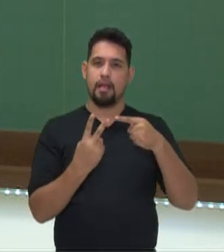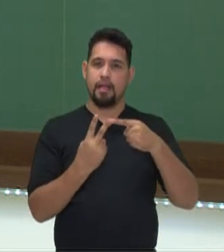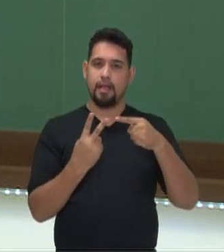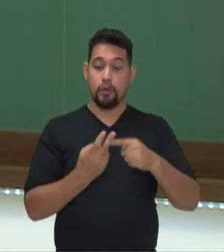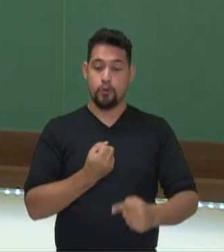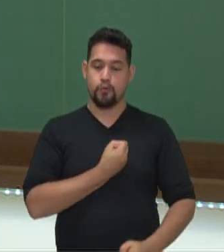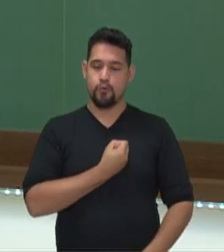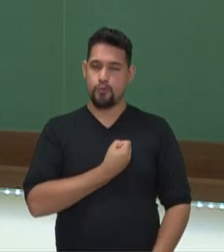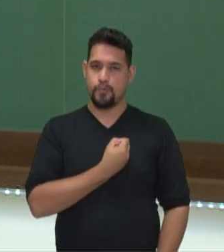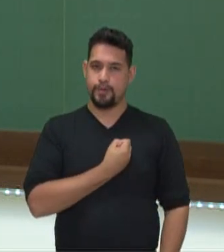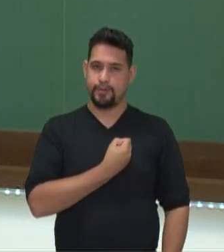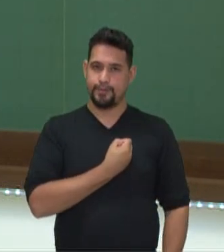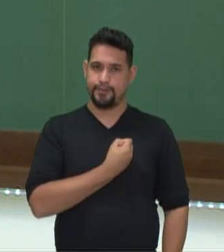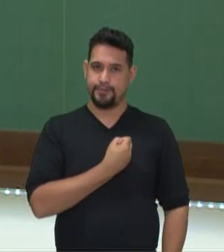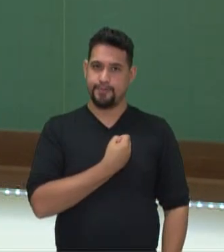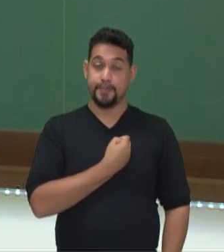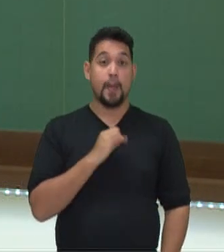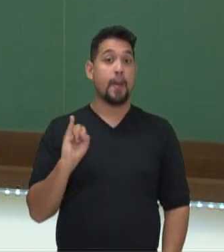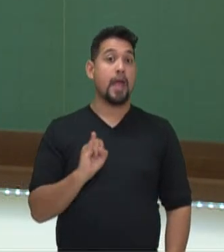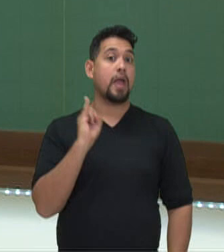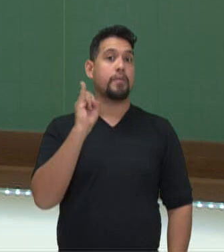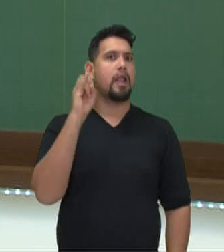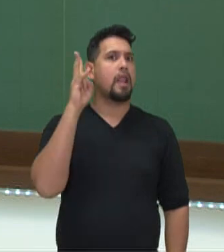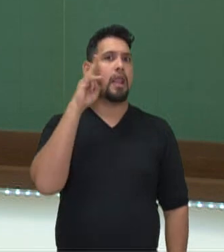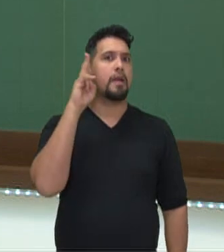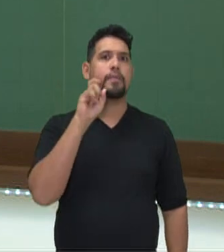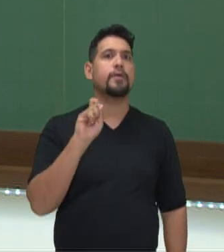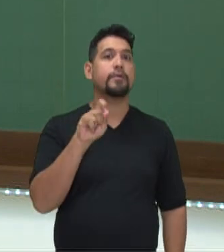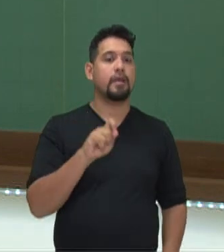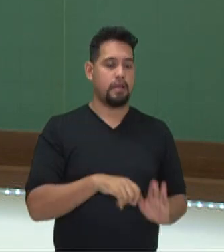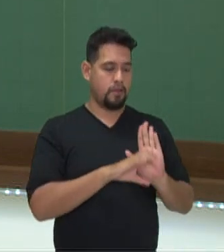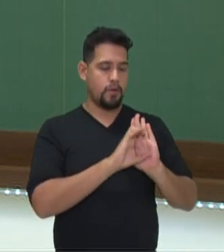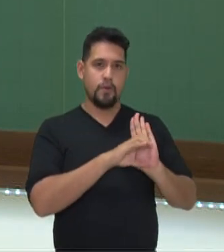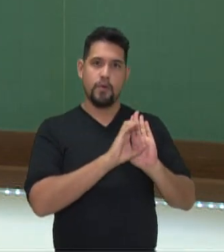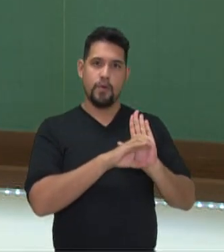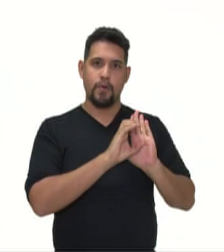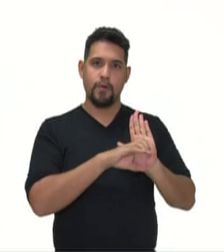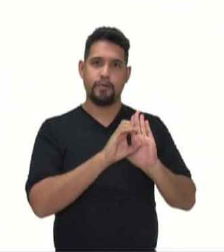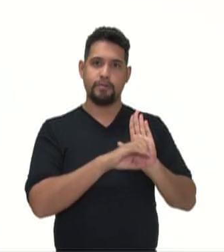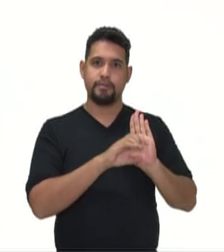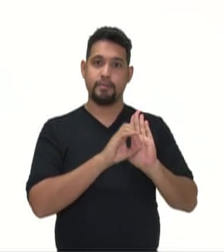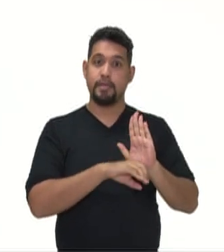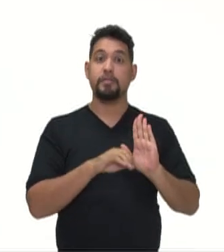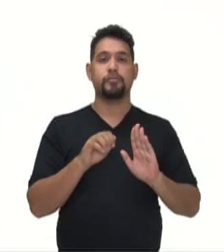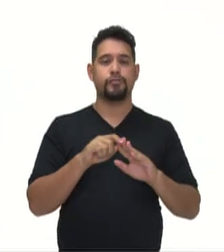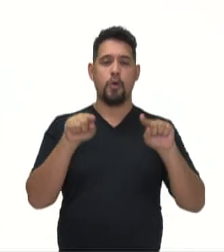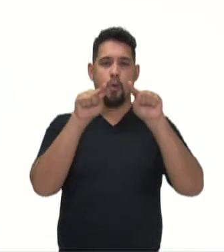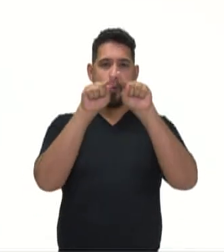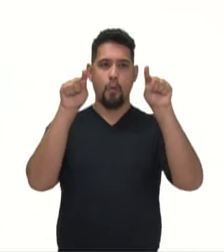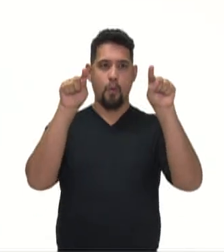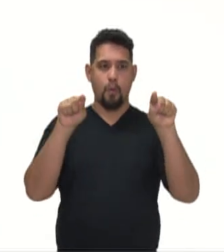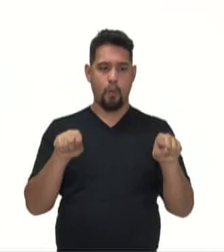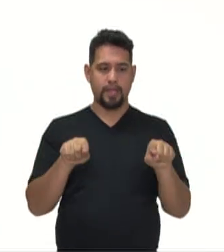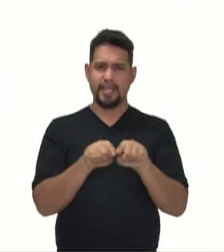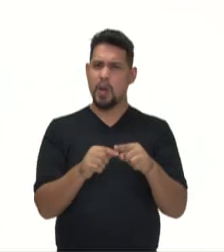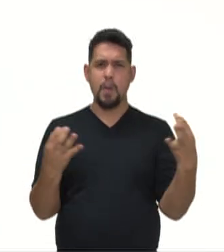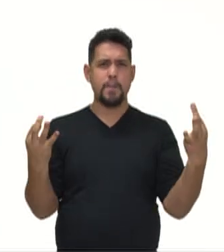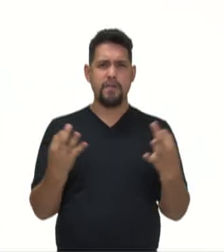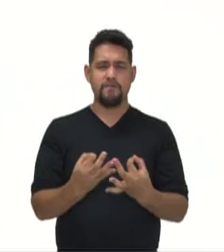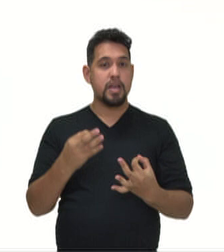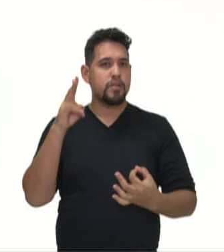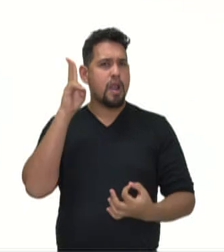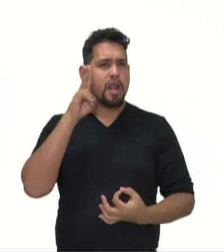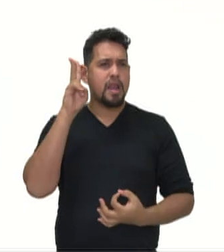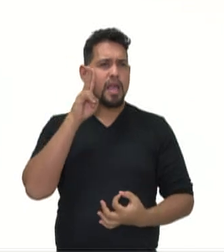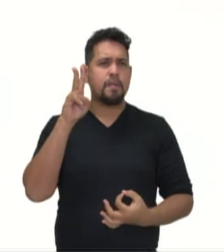dos números inteiros, é importante lembrarmos do conceito de quadrado perfeito. Lembra de onde